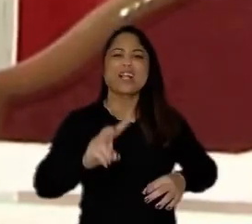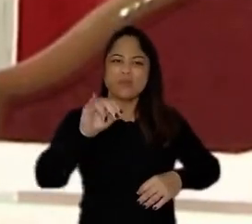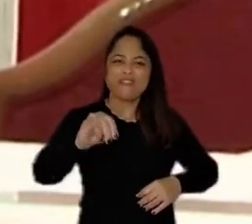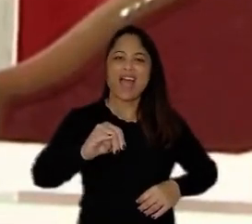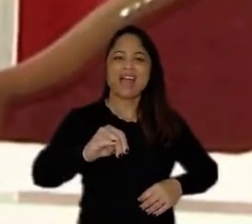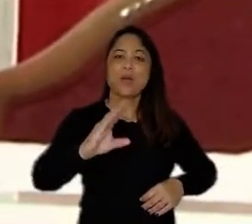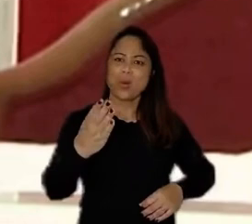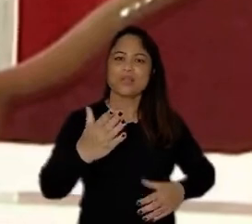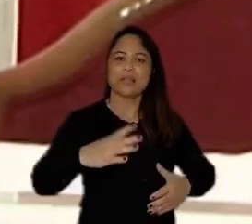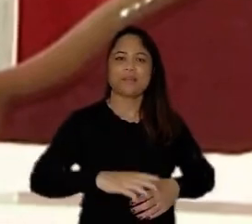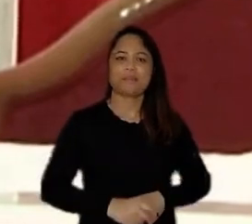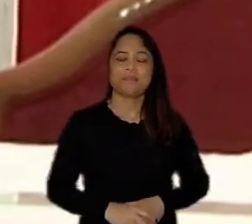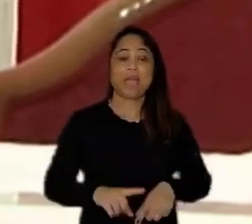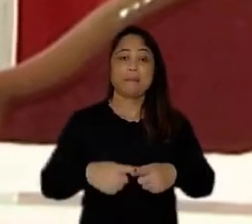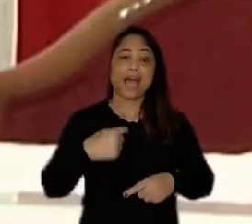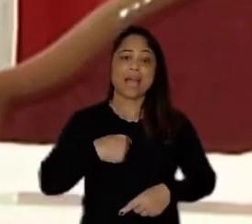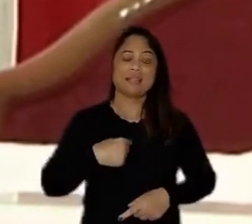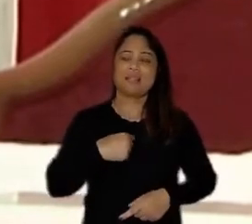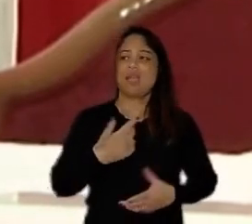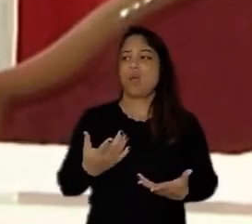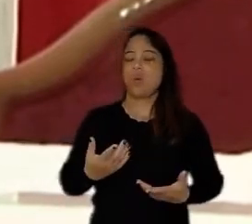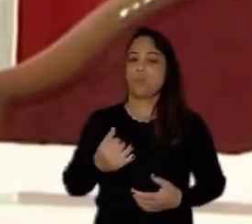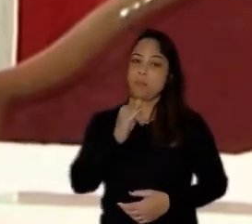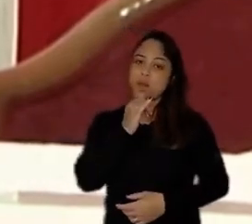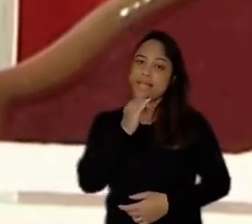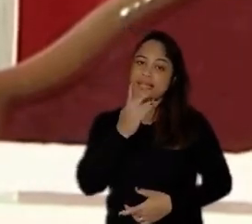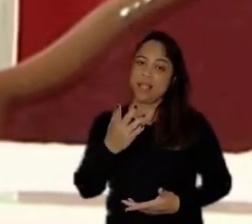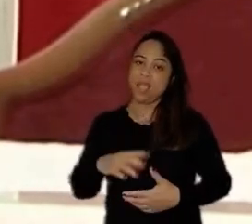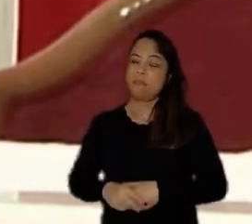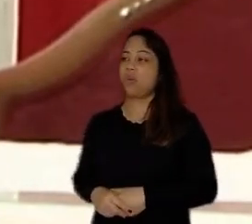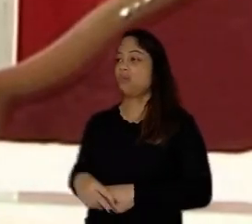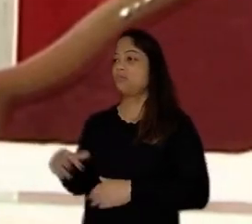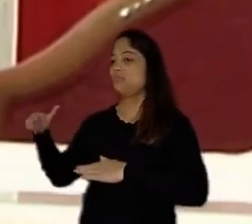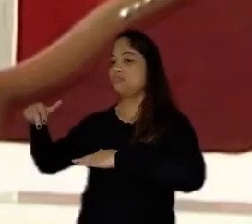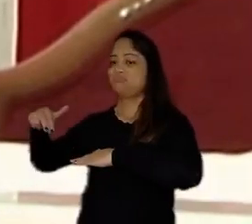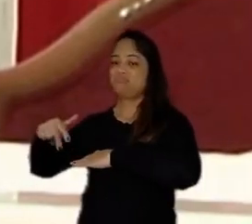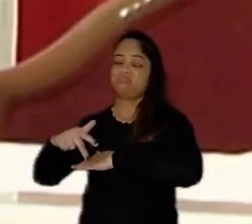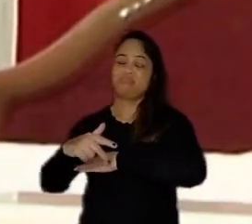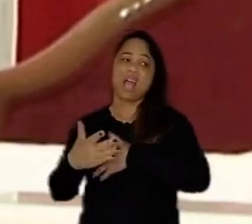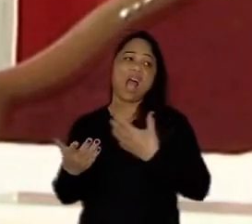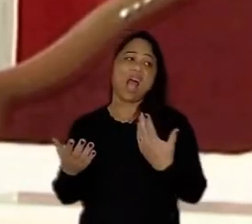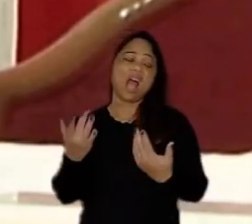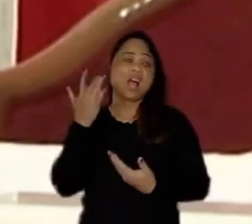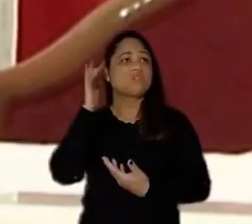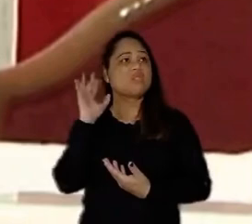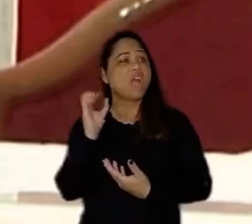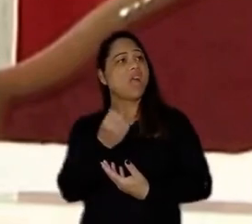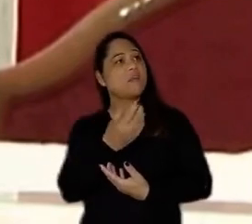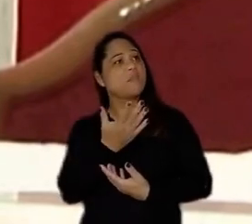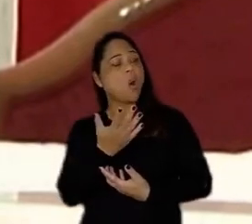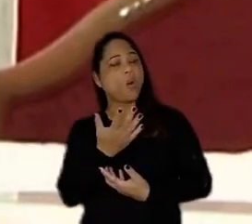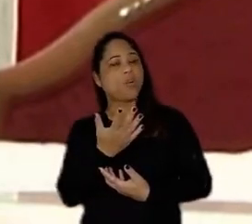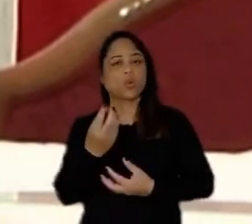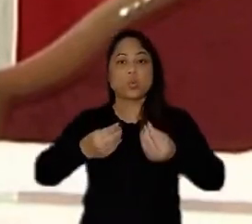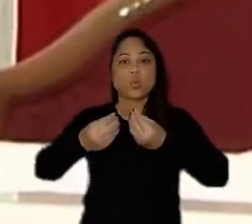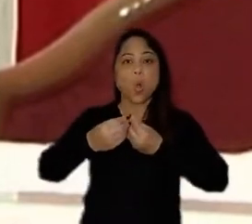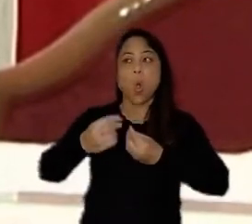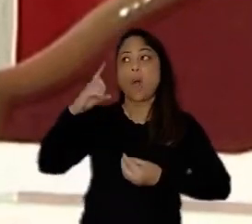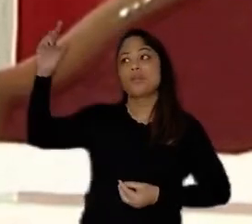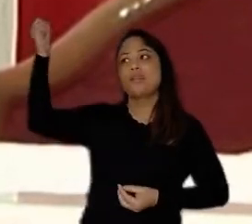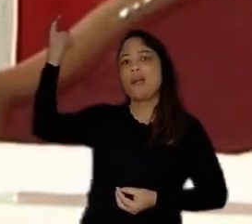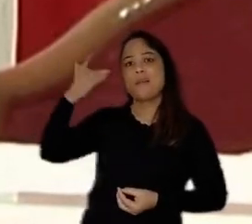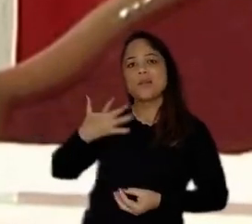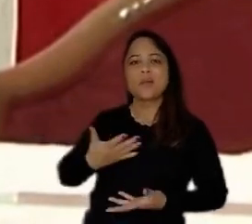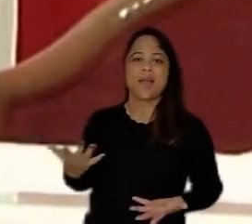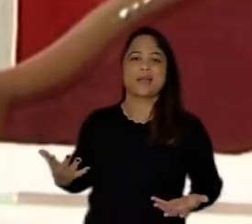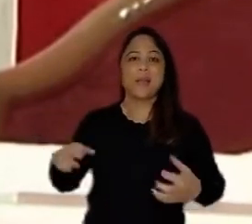Se eu sair de casa sem expectativa, eu vou fazer uma porcaria de uma pregação e Deus não vai agir. Então tem que ter expectativa,